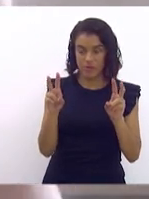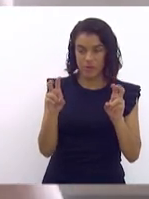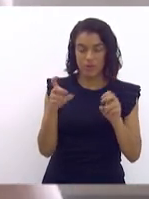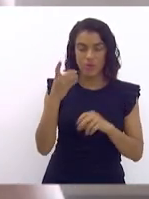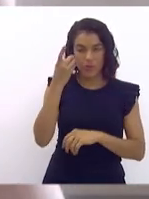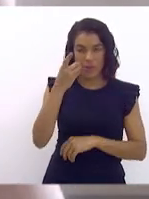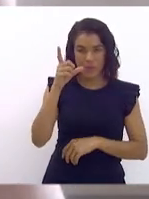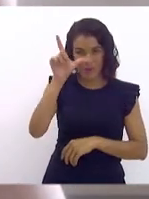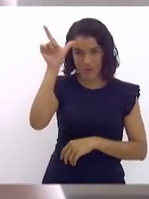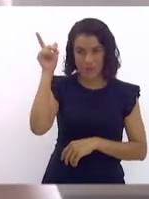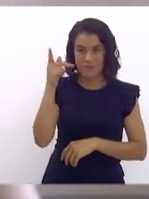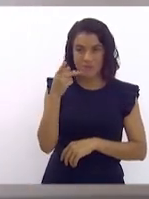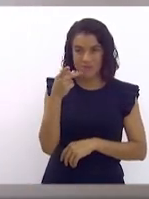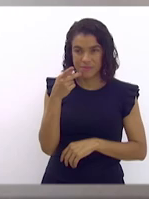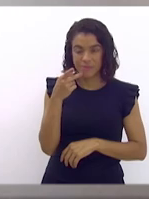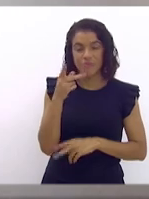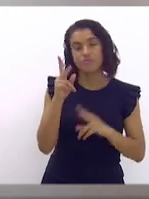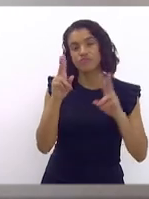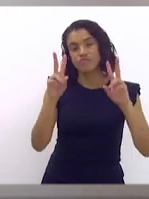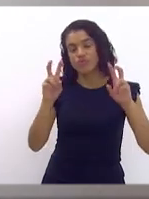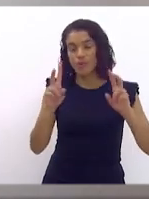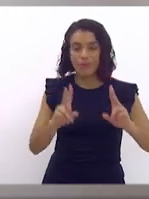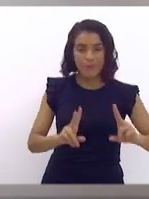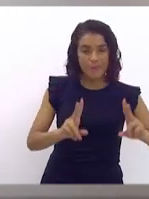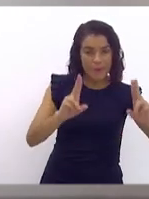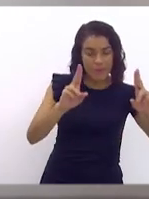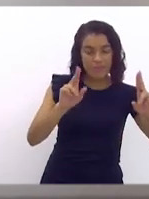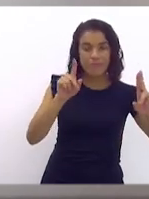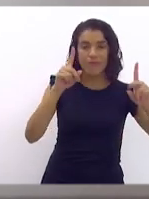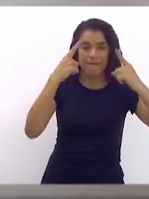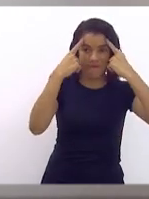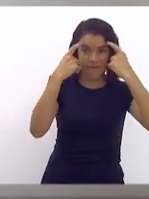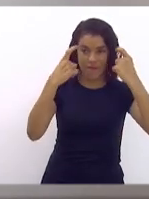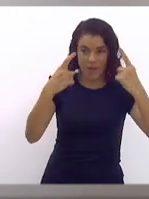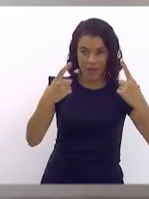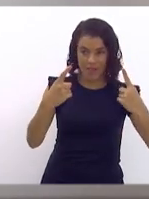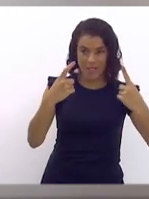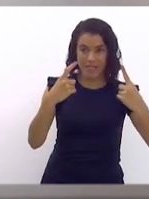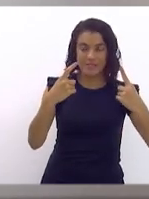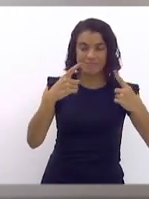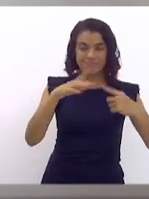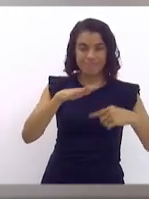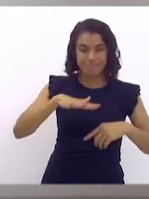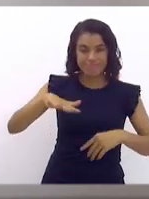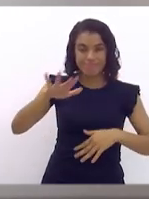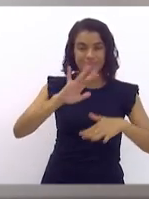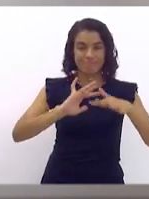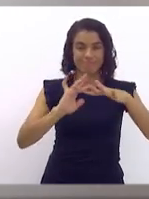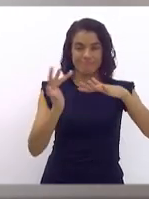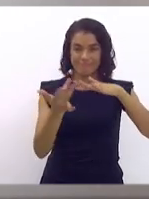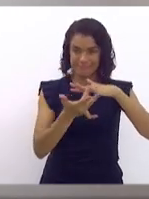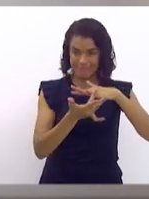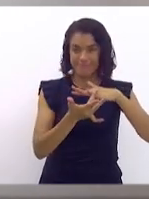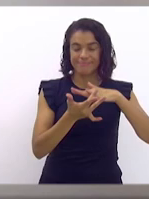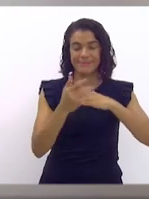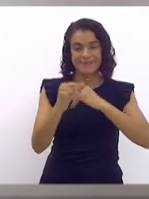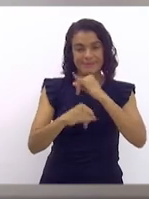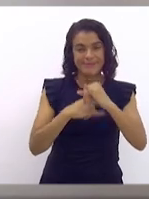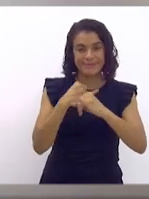deputado, em relação ao recorte sobre a violência nas redes, né, a violência na